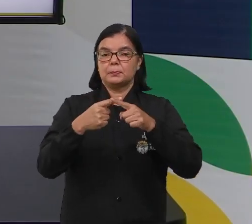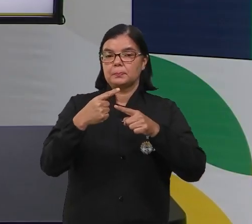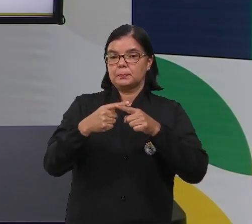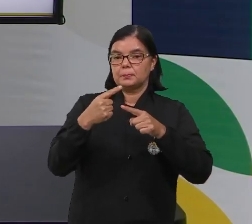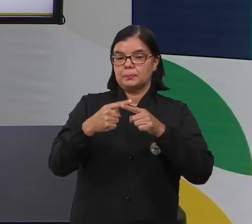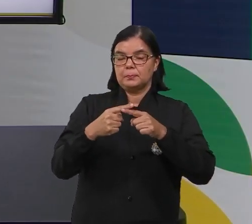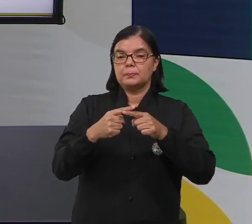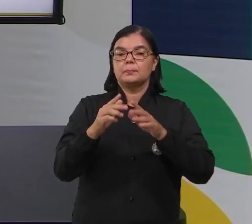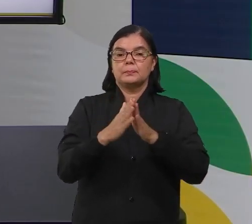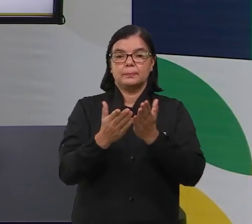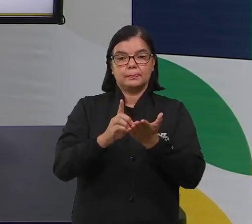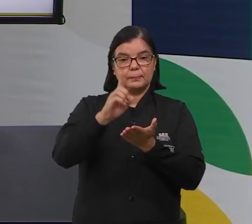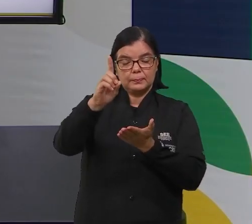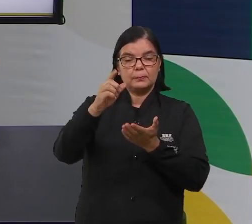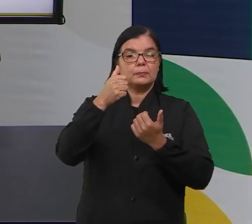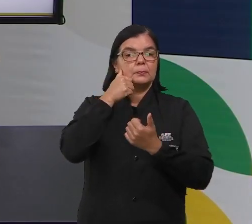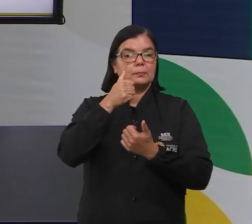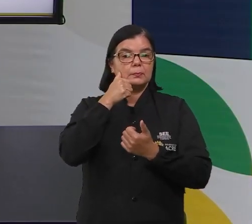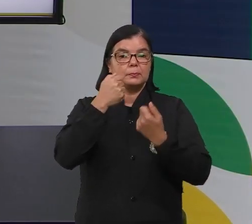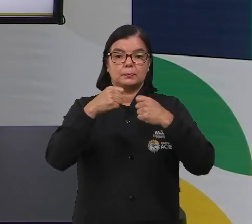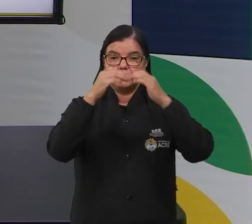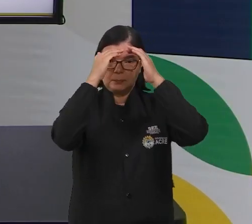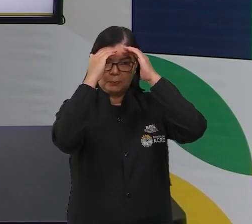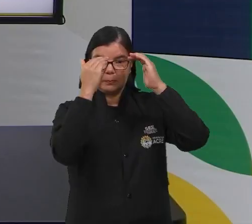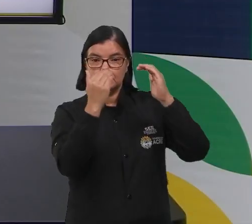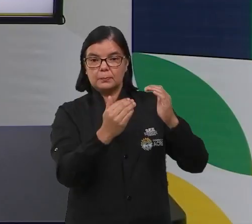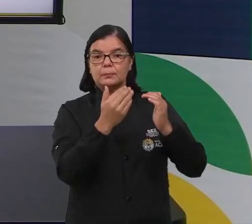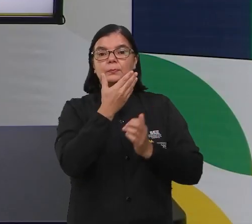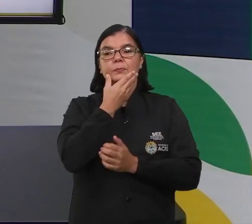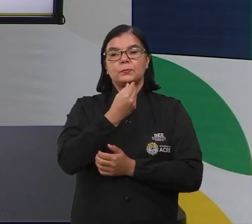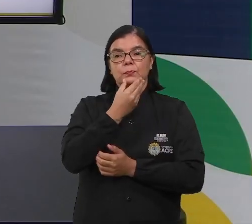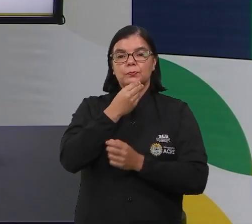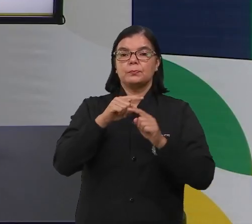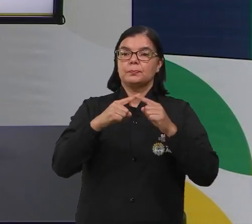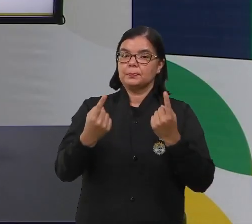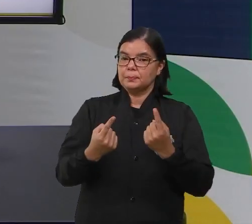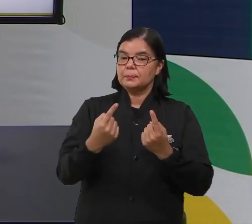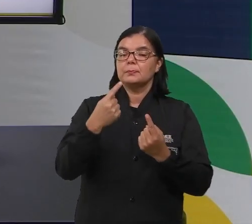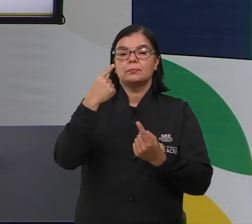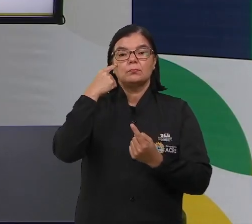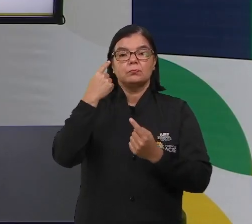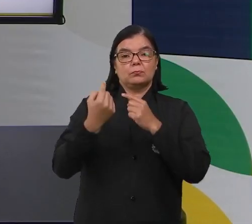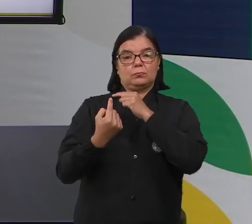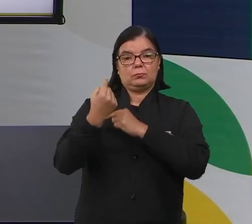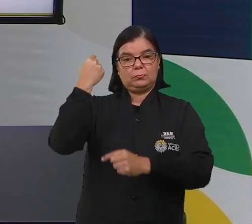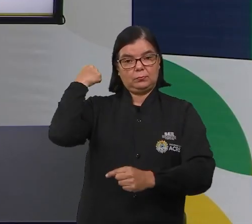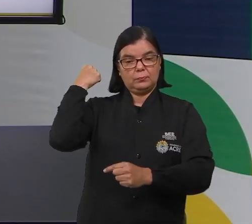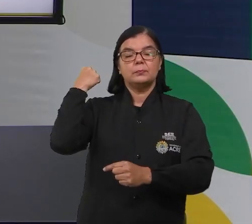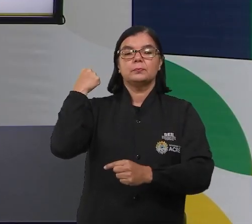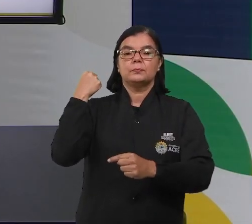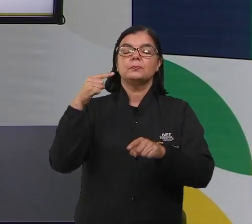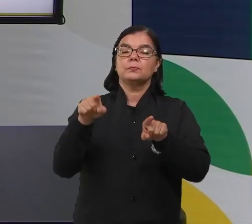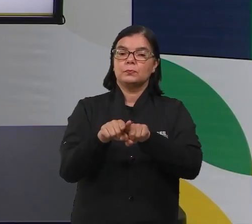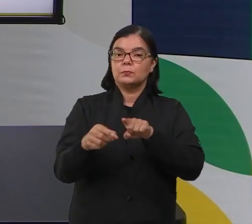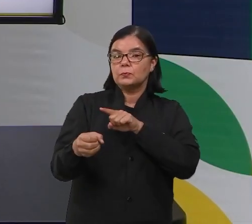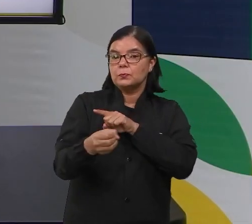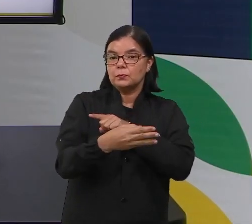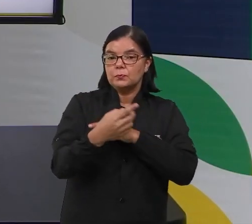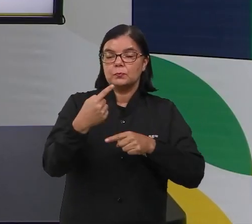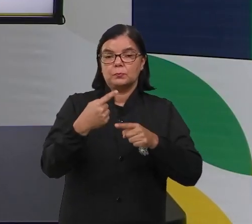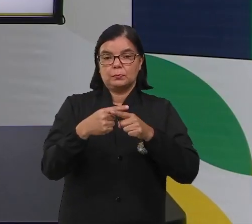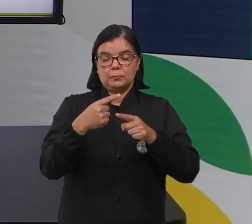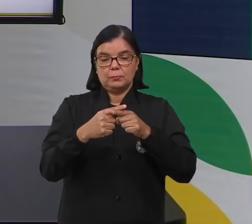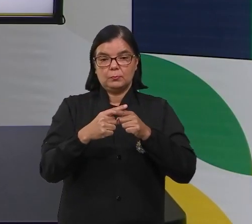lá escrito que a mulher deve ser submissa ao homem. Parece que a gente ficou no Antigo Testamento e não chegou no Novo, porque